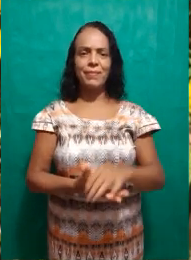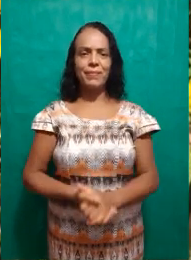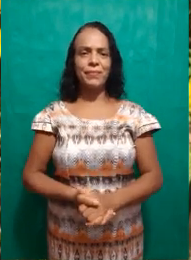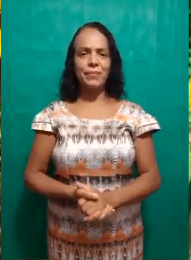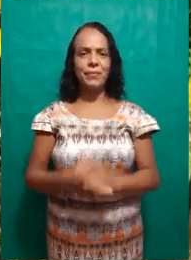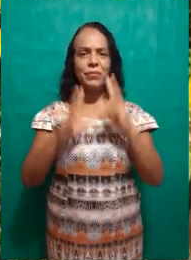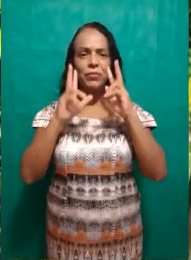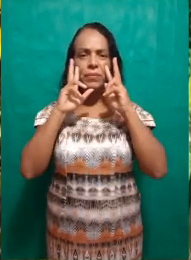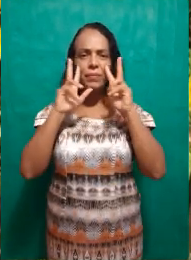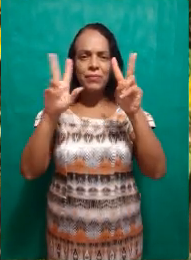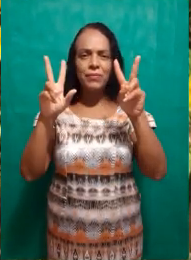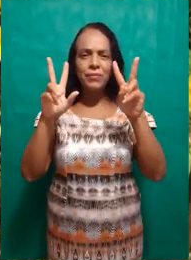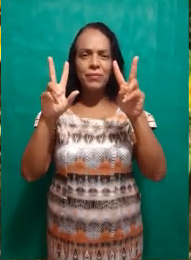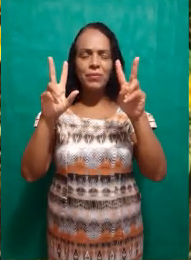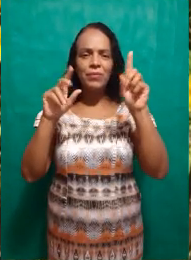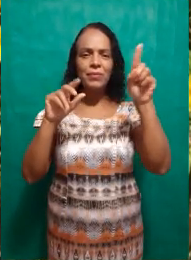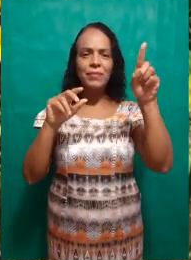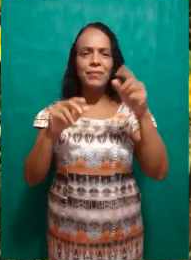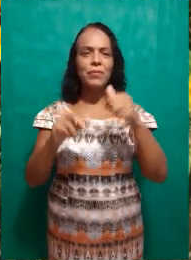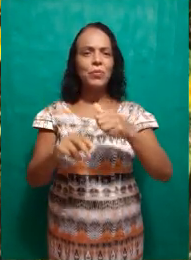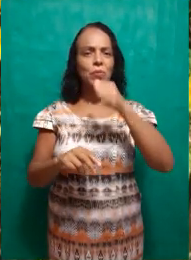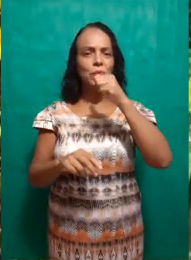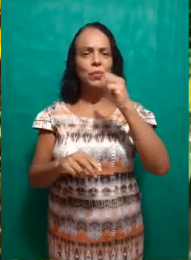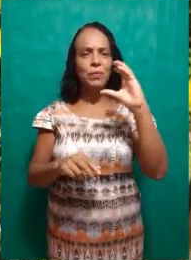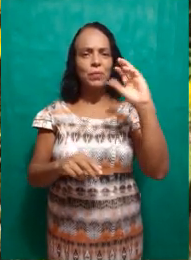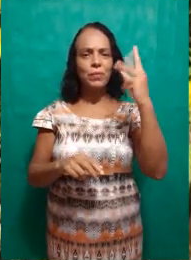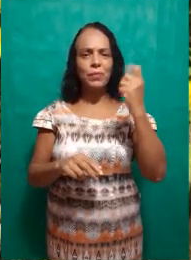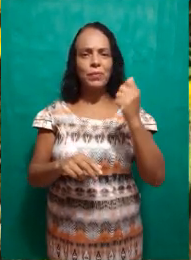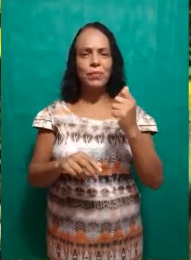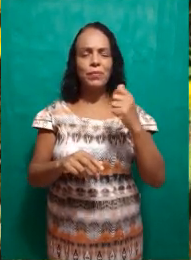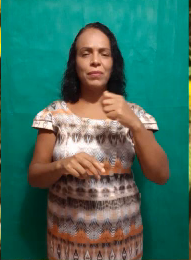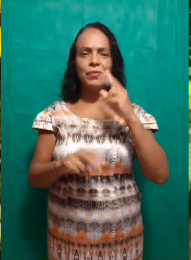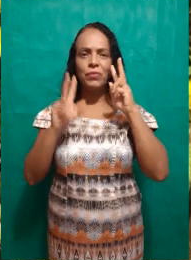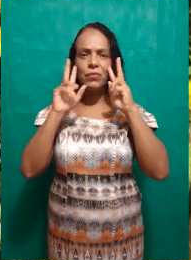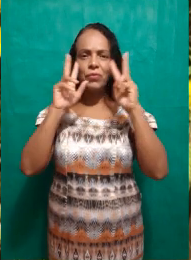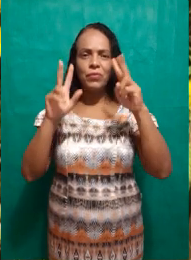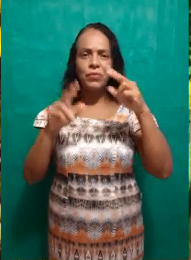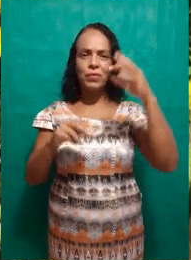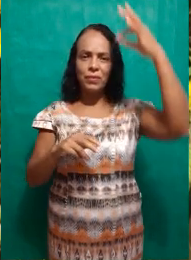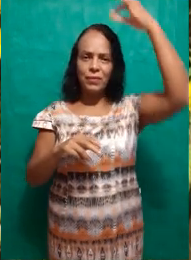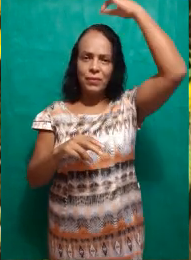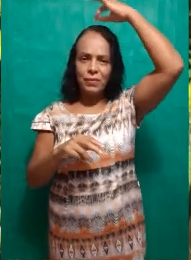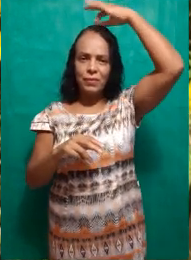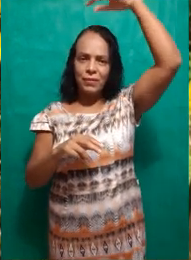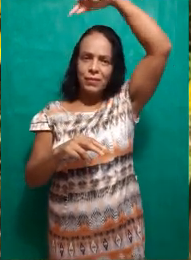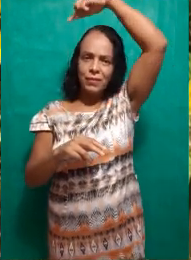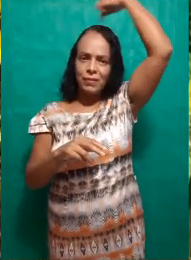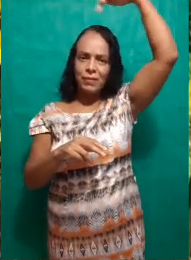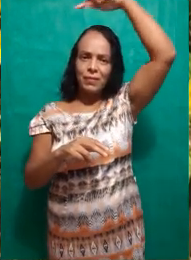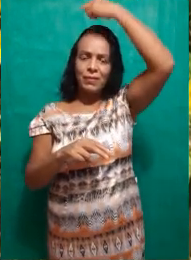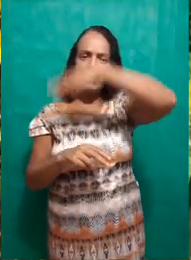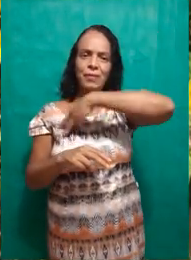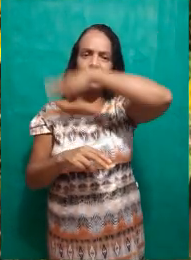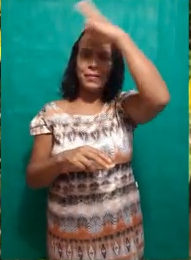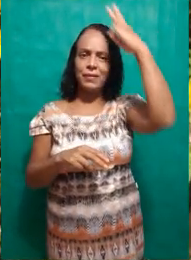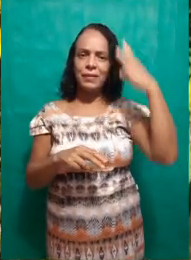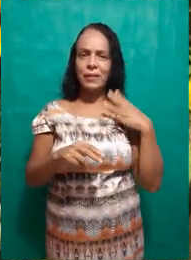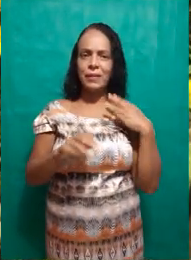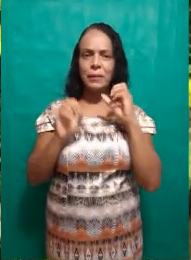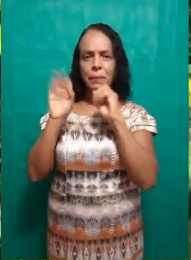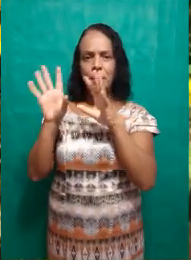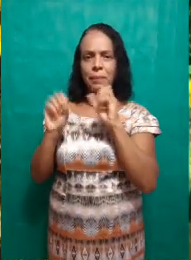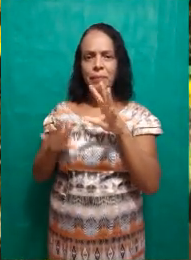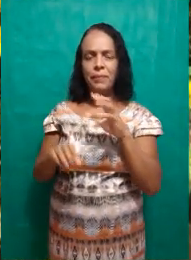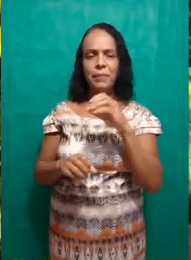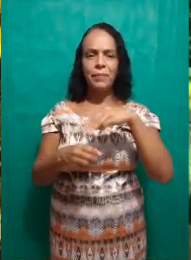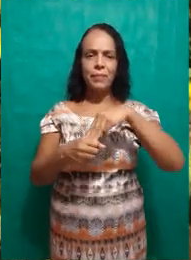receber, então, esta incorporação dentro do nosso ritual.